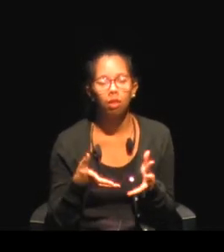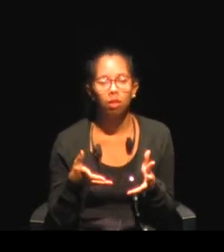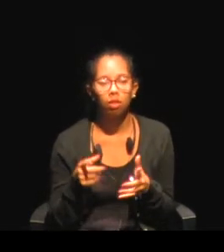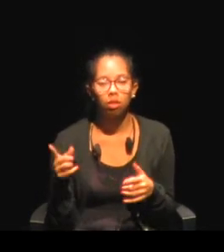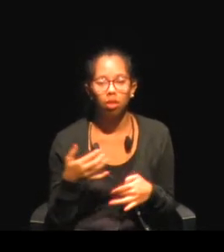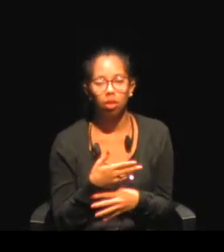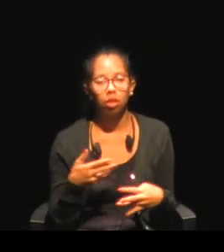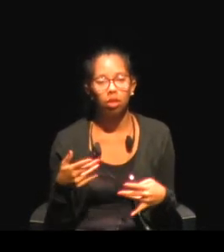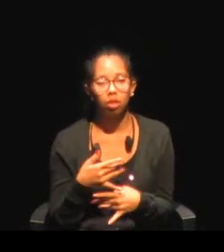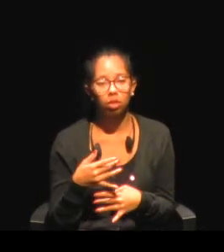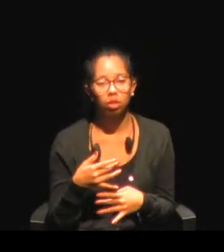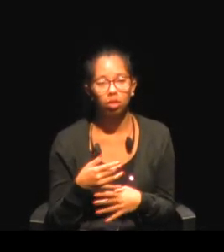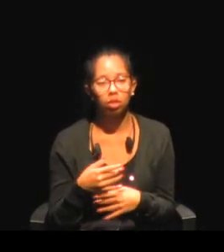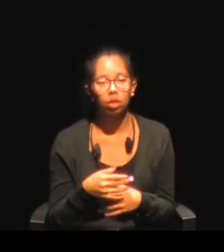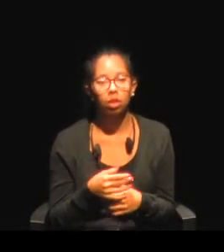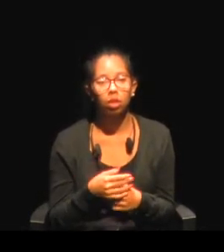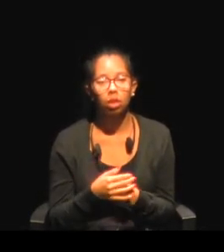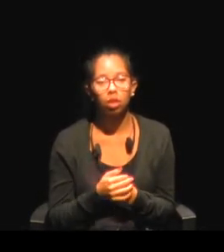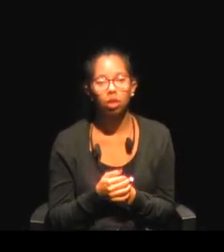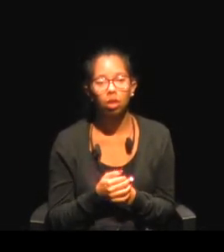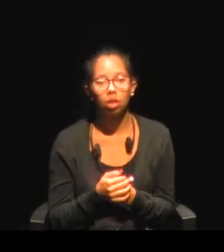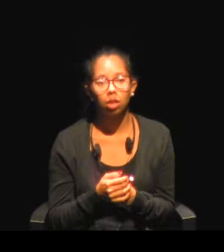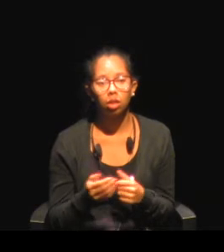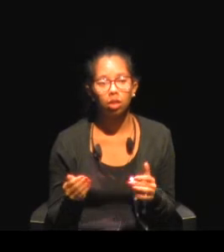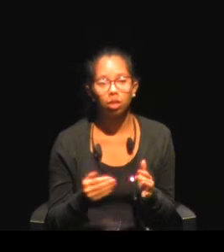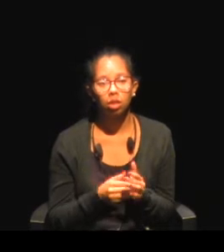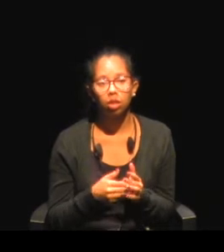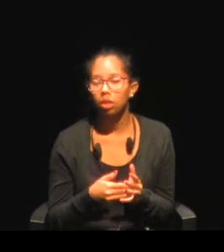XX até hoje. A cidade